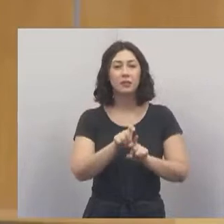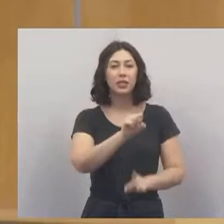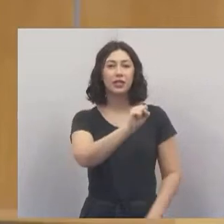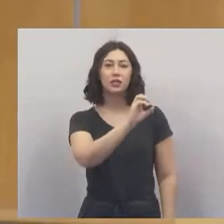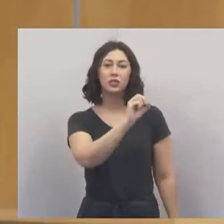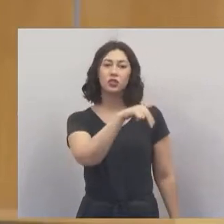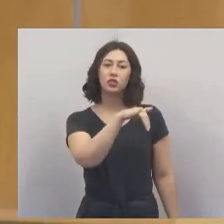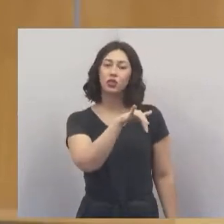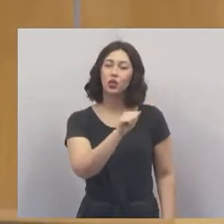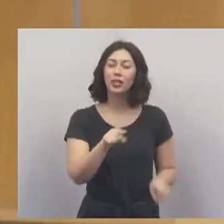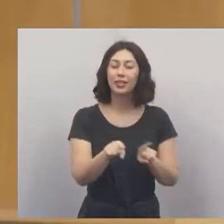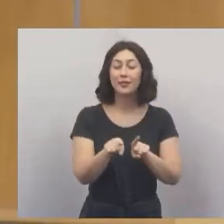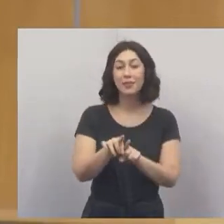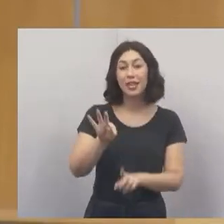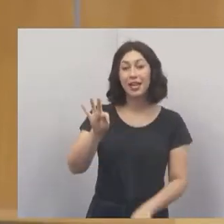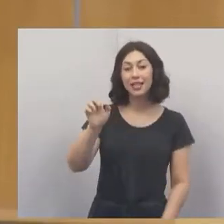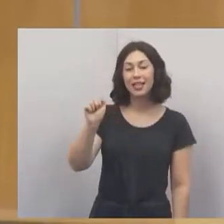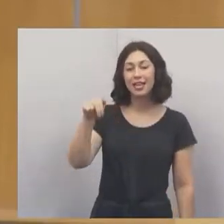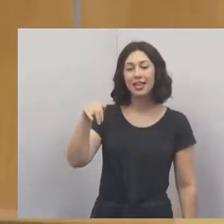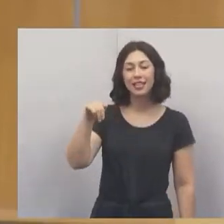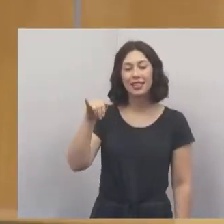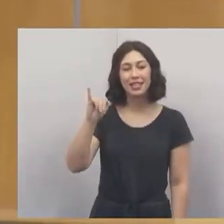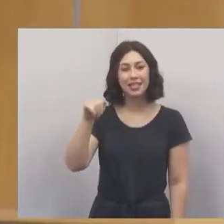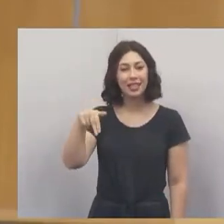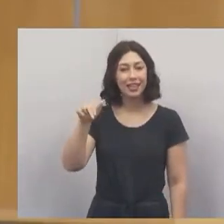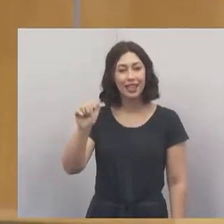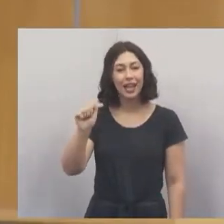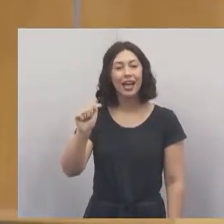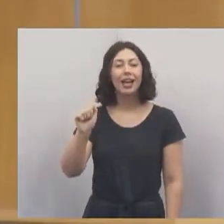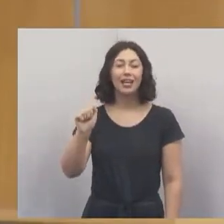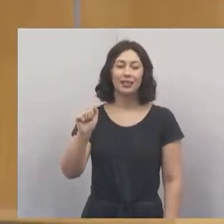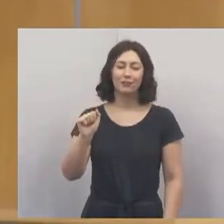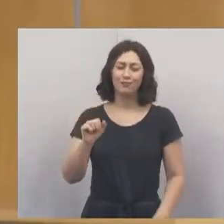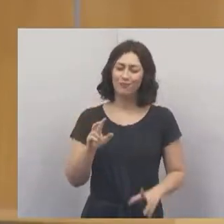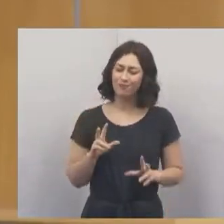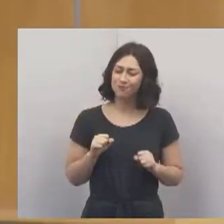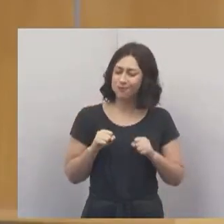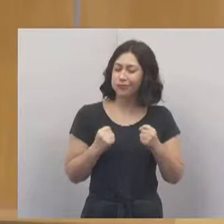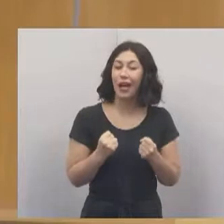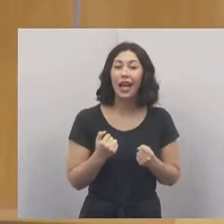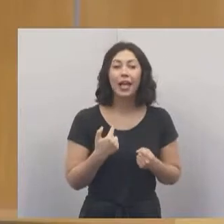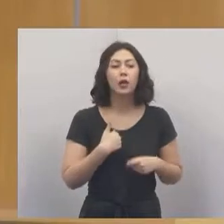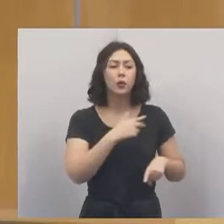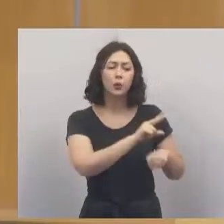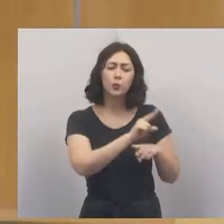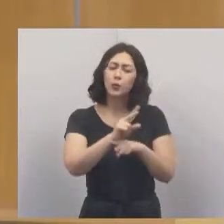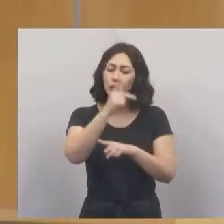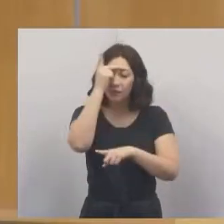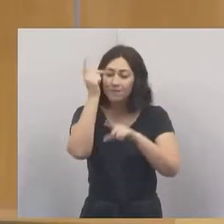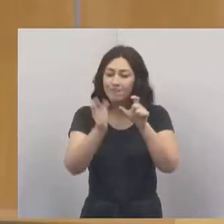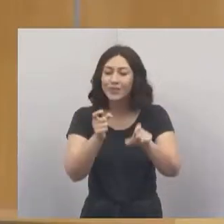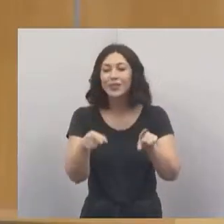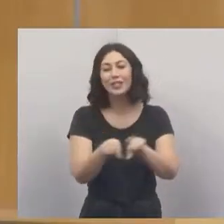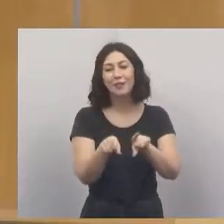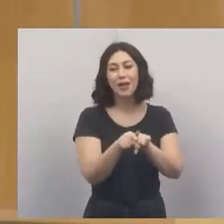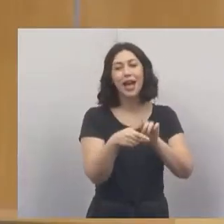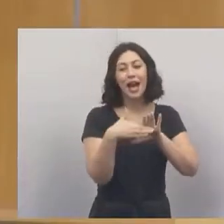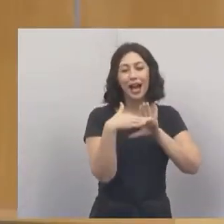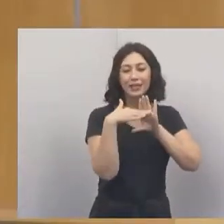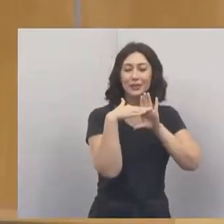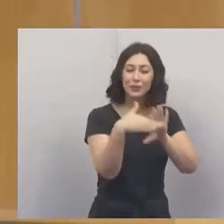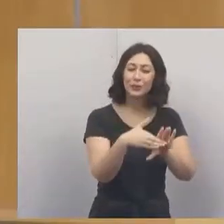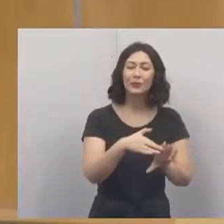Tainá, elas vestem a camisa. E eu sou mais a população, eu cuido mais das pessoas, mas eu ajudo elas também